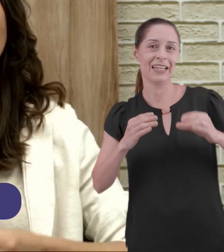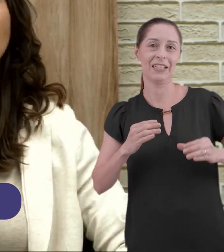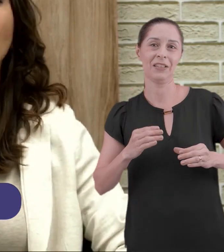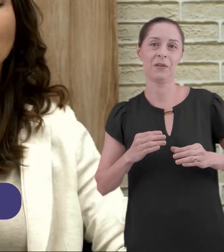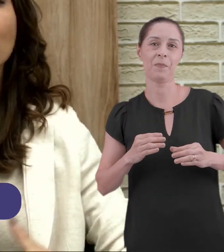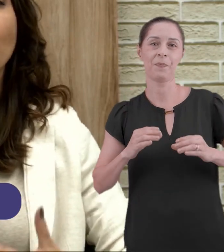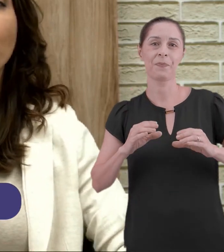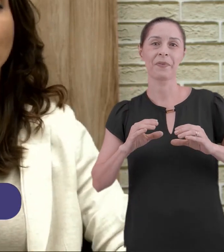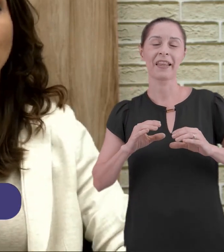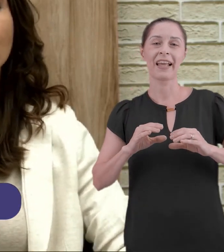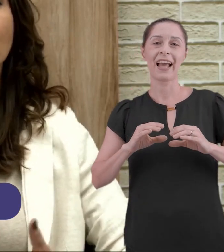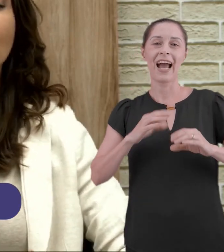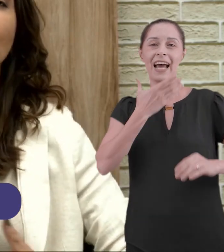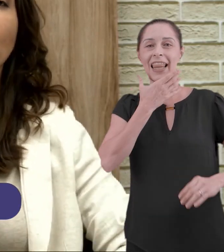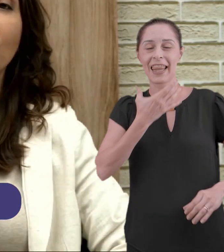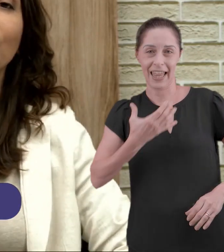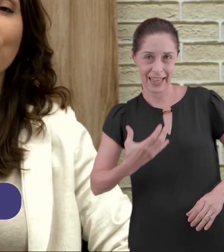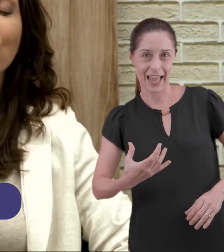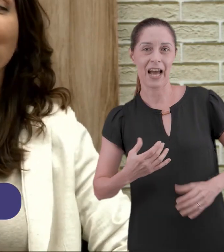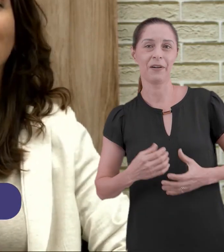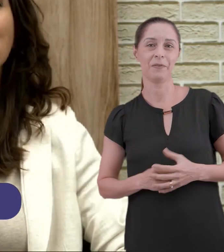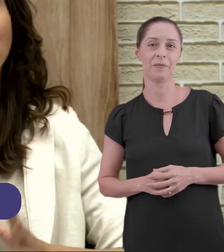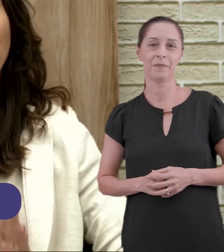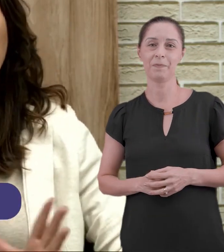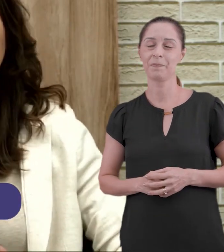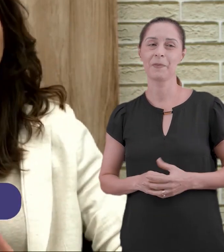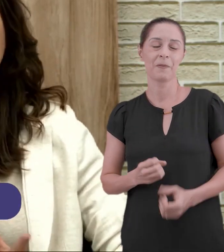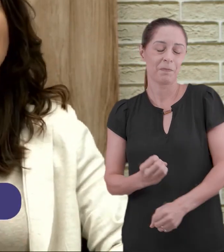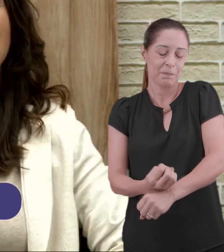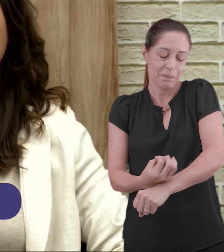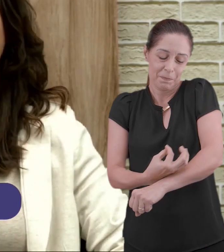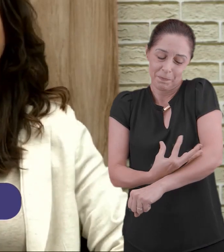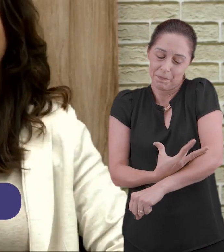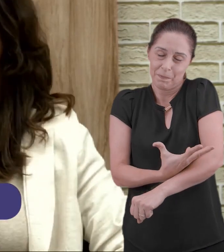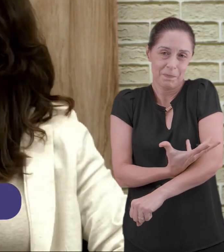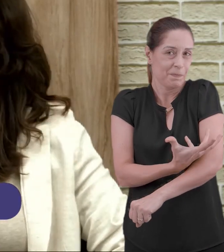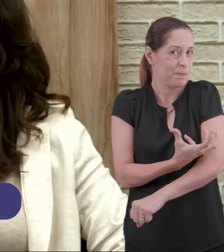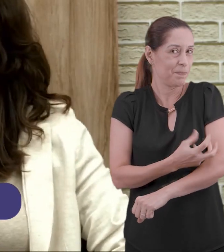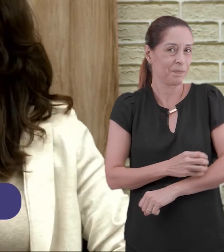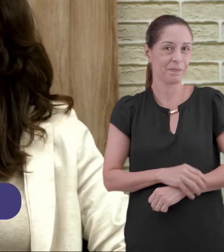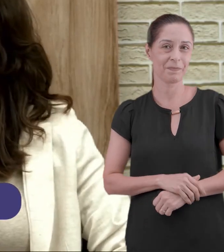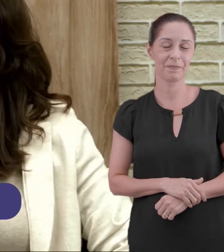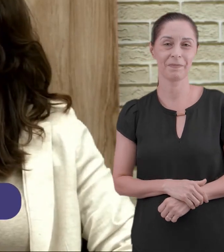ali daquele momento de louvor, de gratidão a Deus. Essa foi uma pequena experiência.